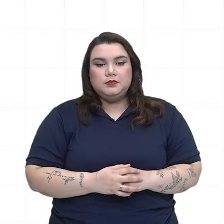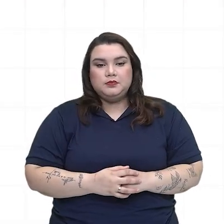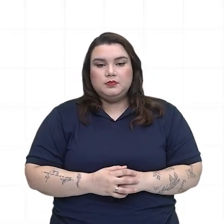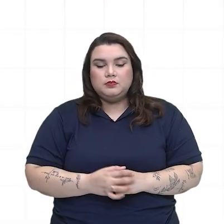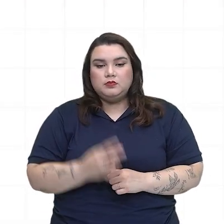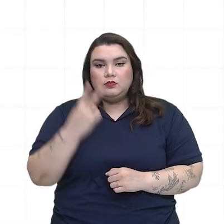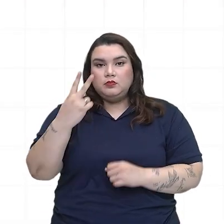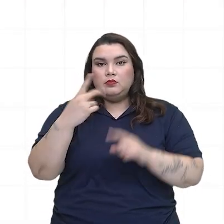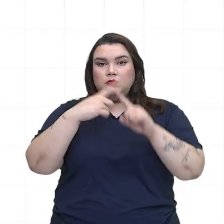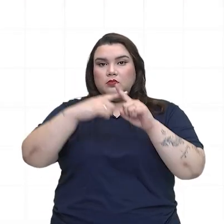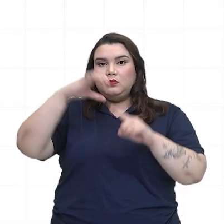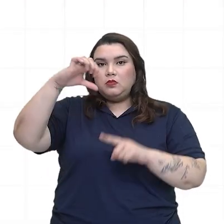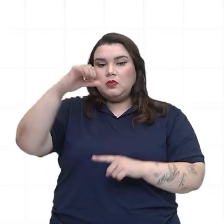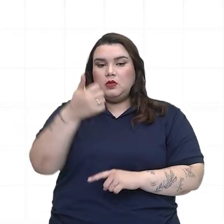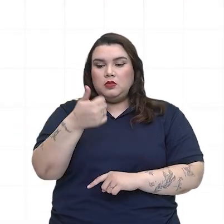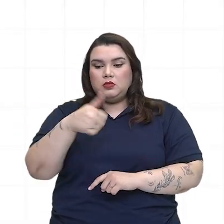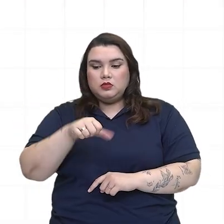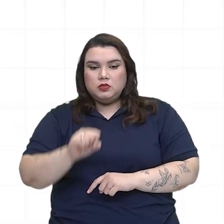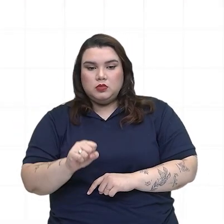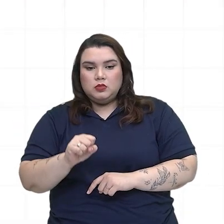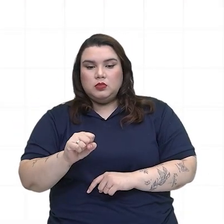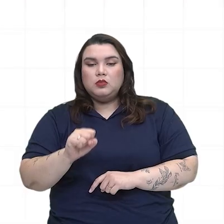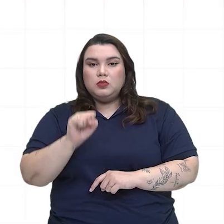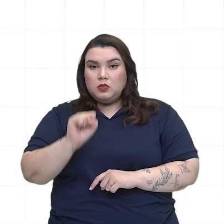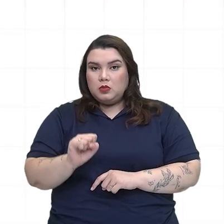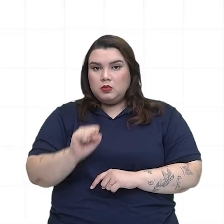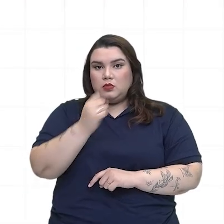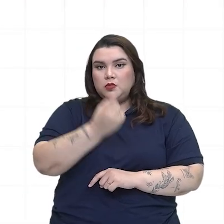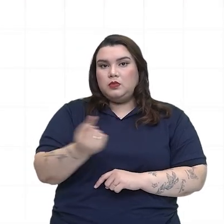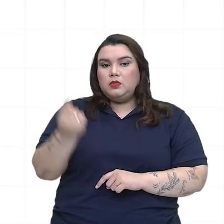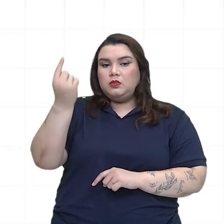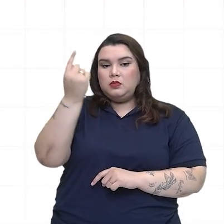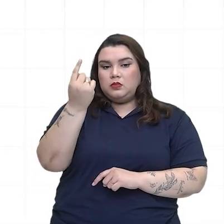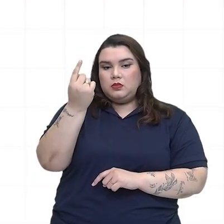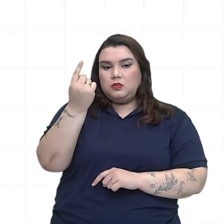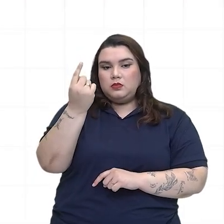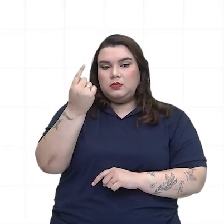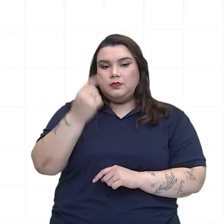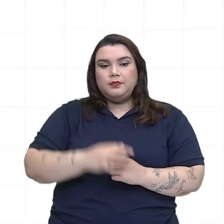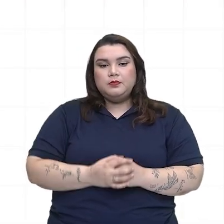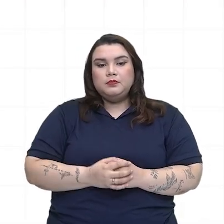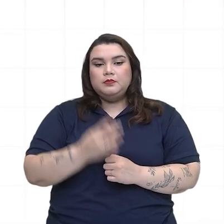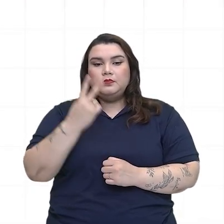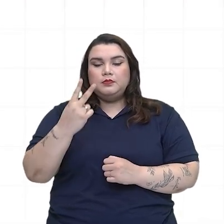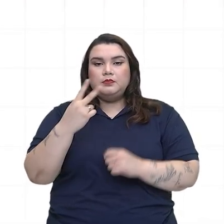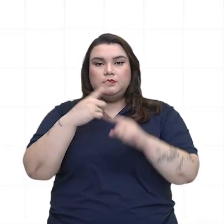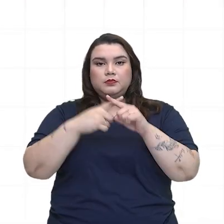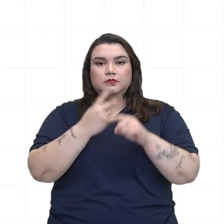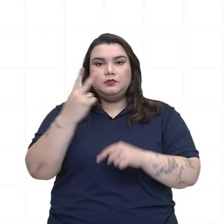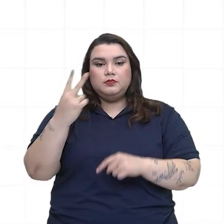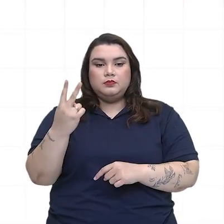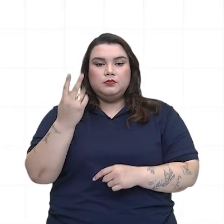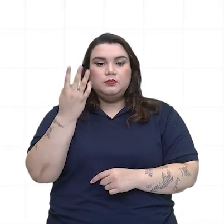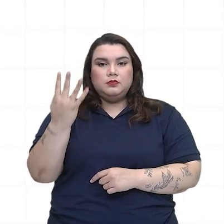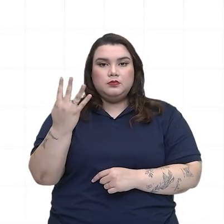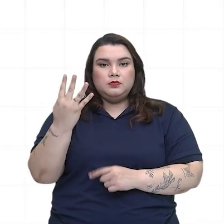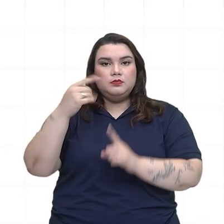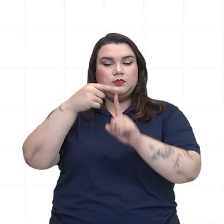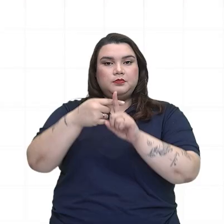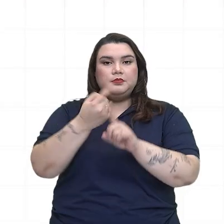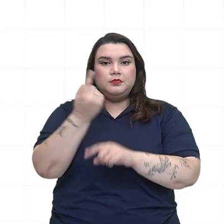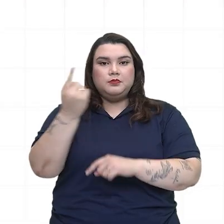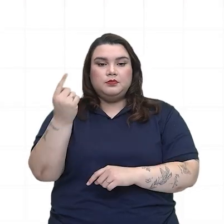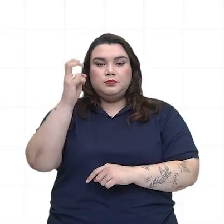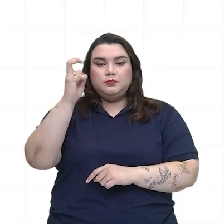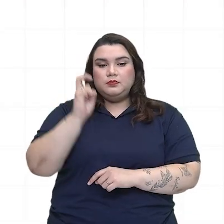2 vezes 9, 18. Fica o 8, vai 1. 2 vezes 2, 4, com